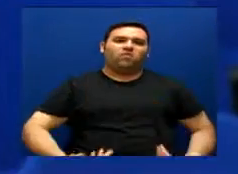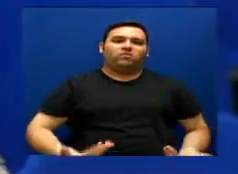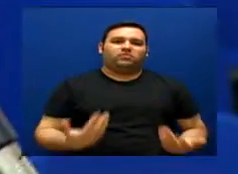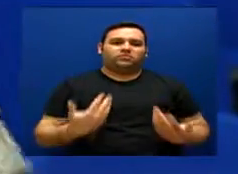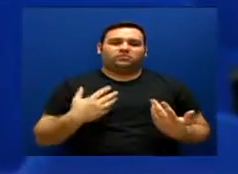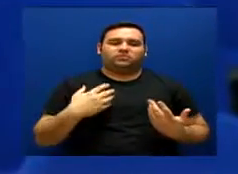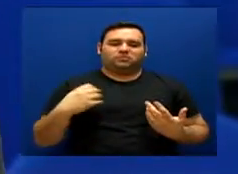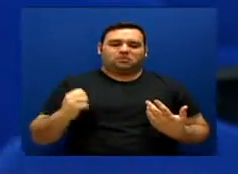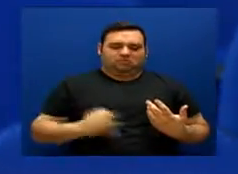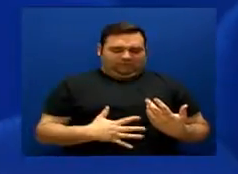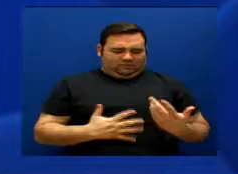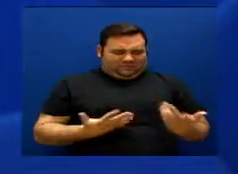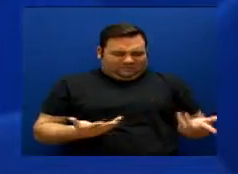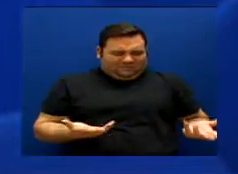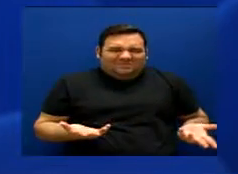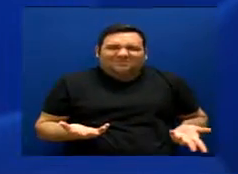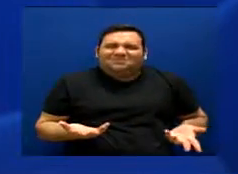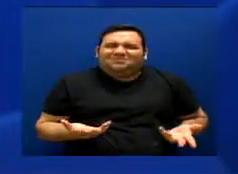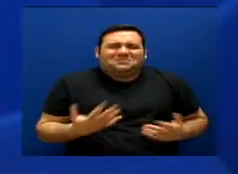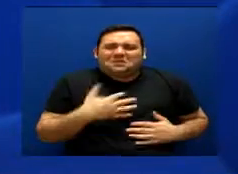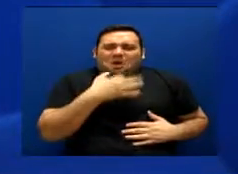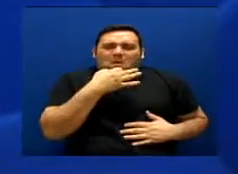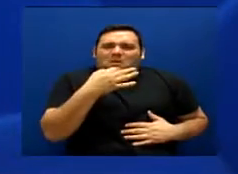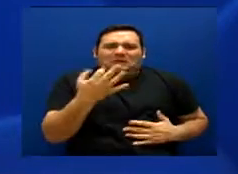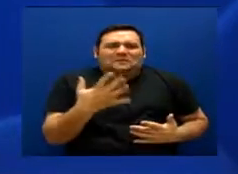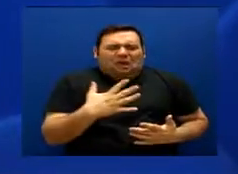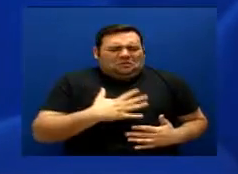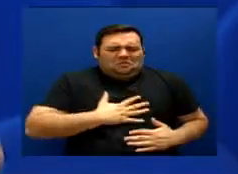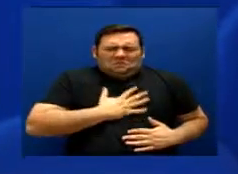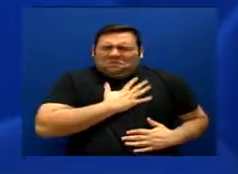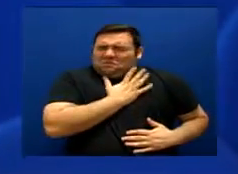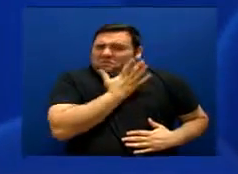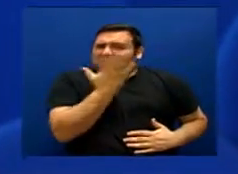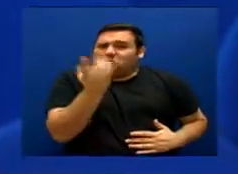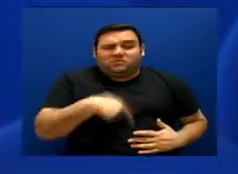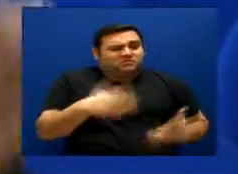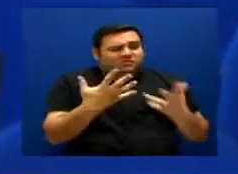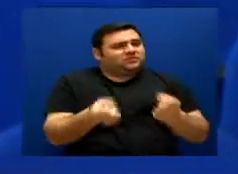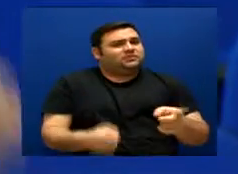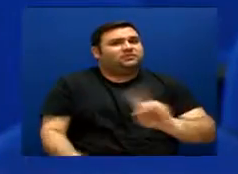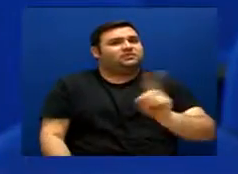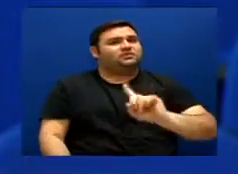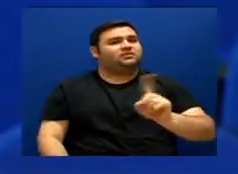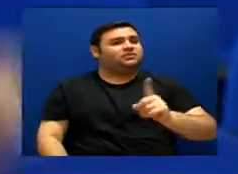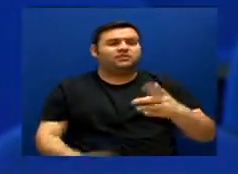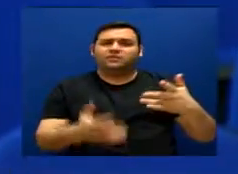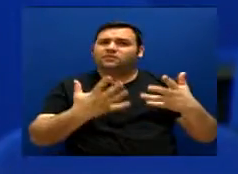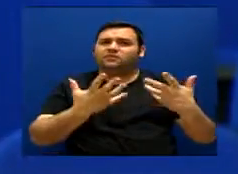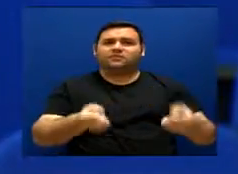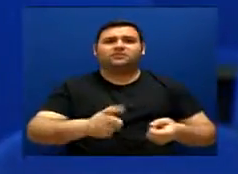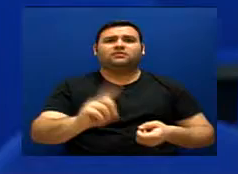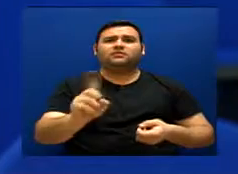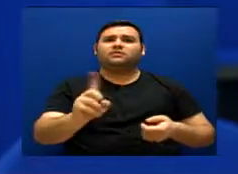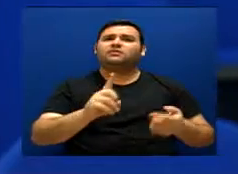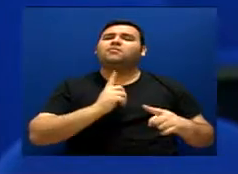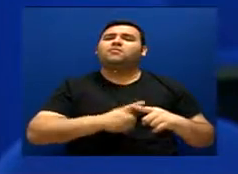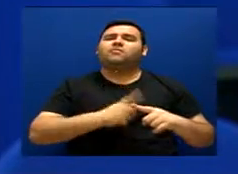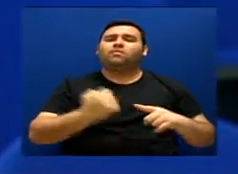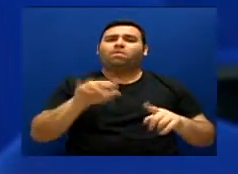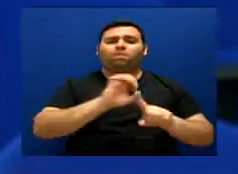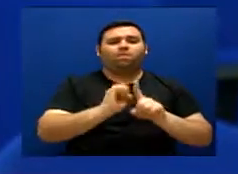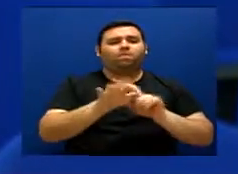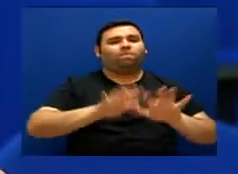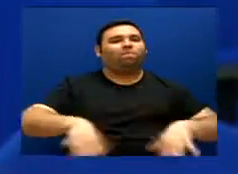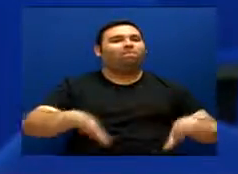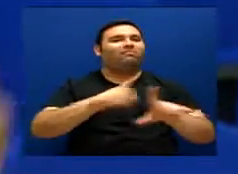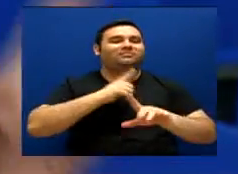dela. Isso é horrível, nós não podemos aceitar mais isso nessa sociedade, não